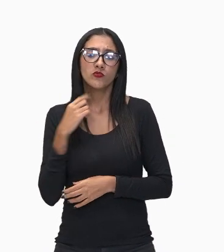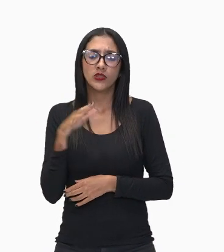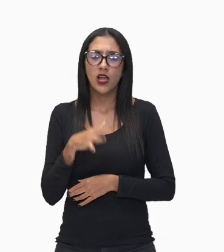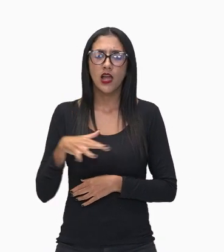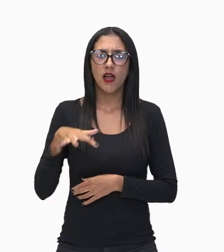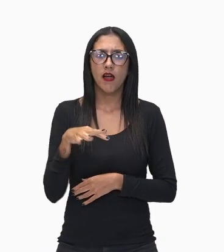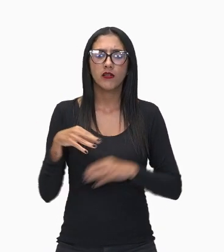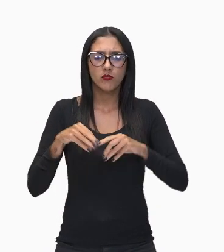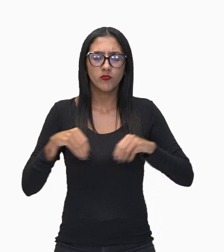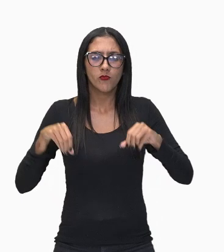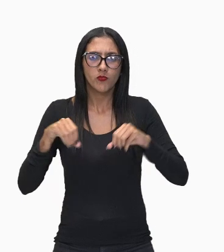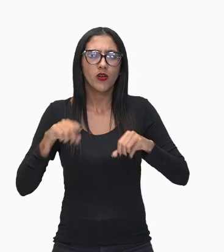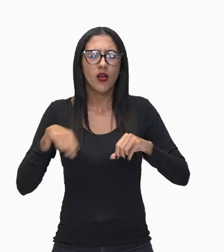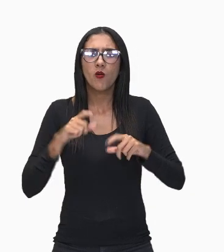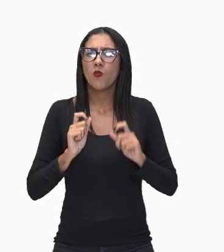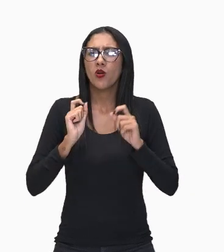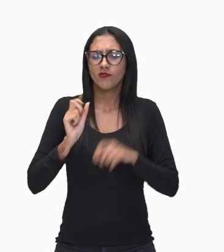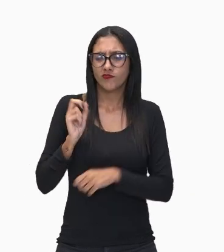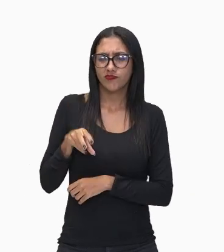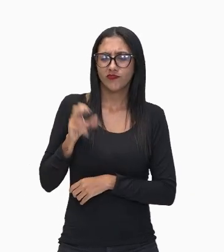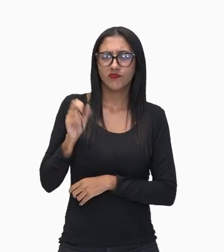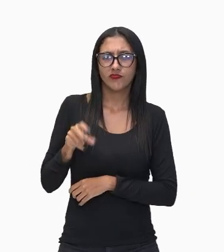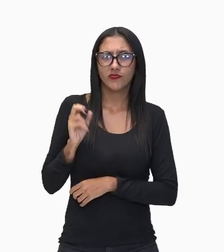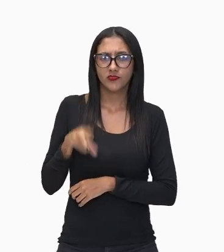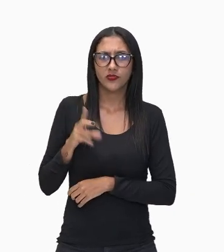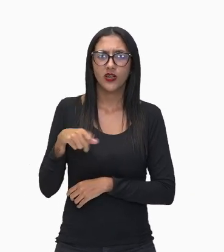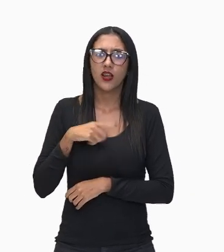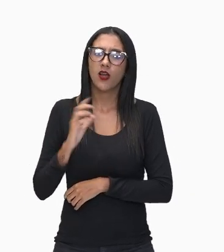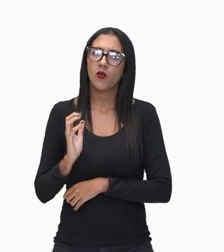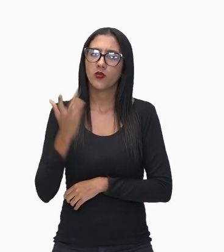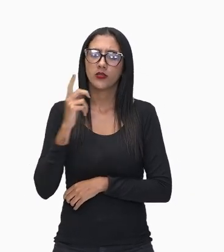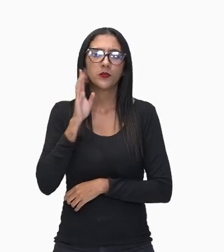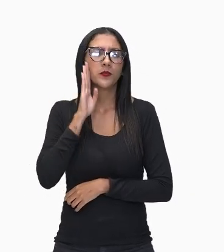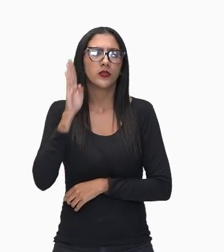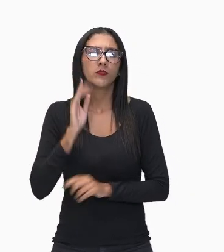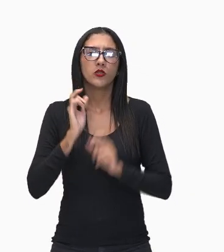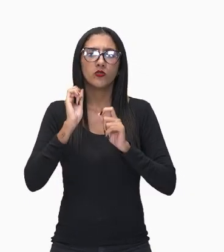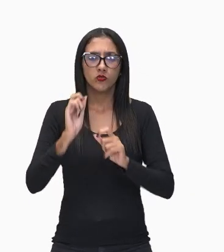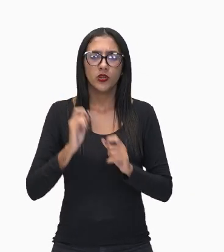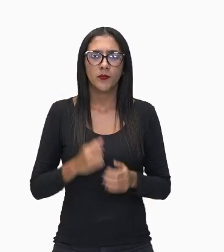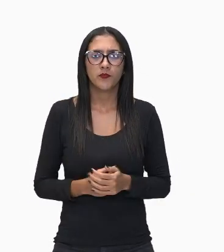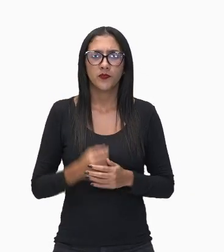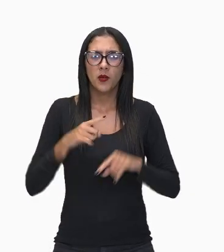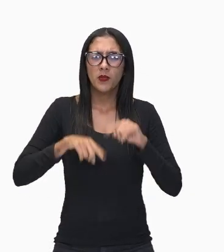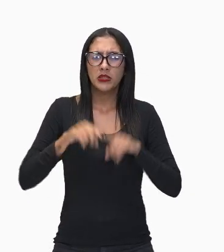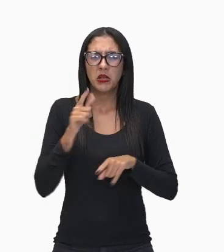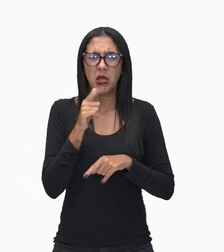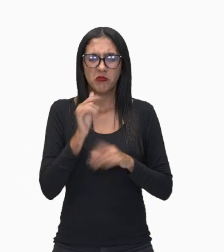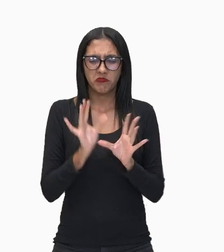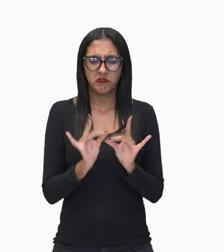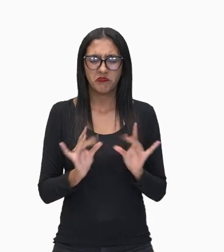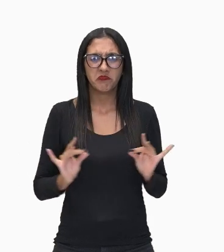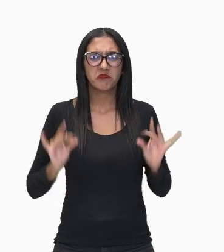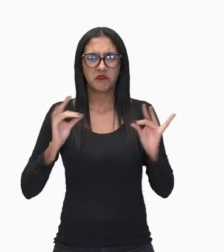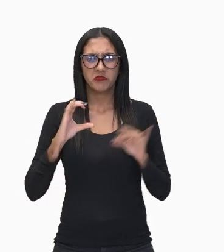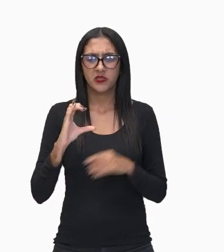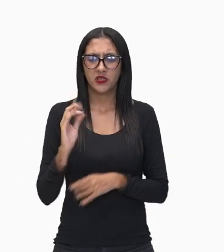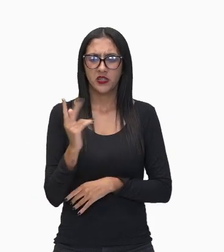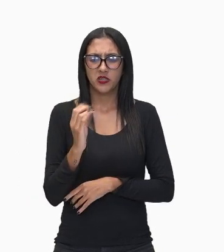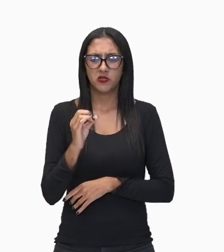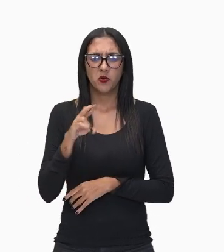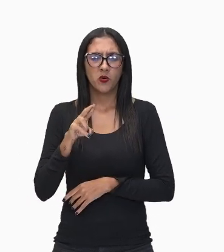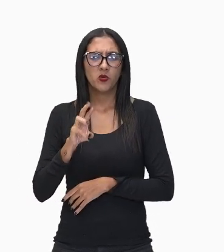né, à contaminação, né, que ela ocorre principalmente pela produção de chorume. O chorume é aquele líquido,